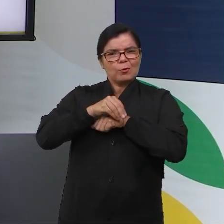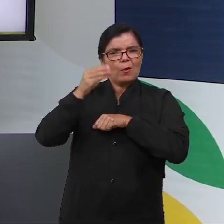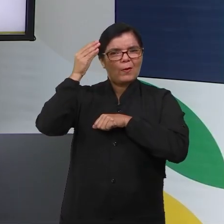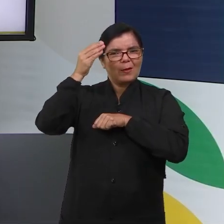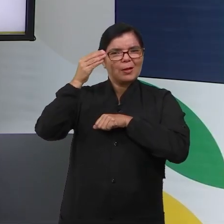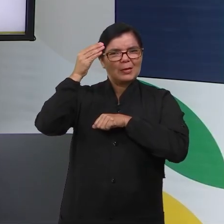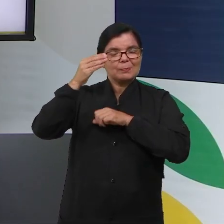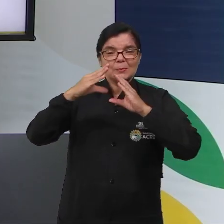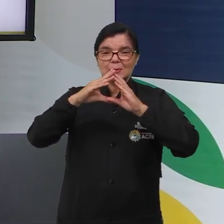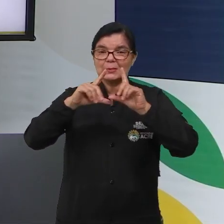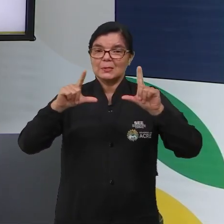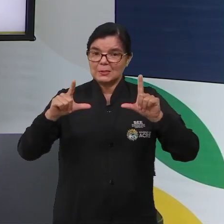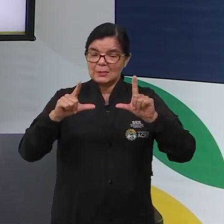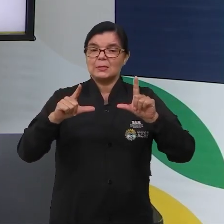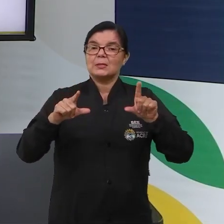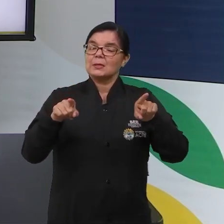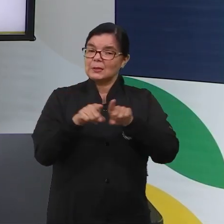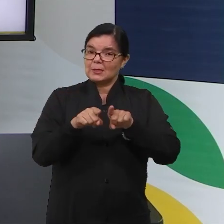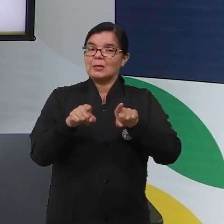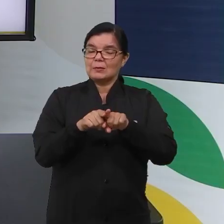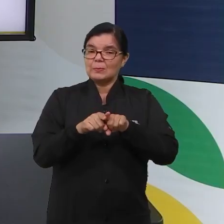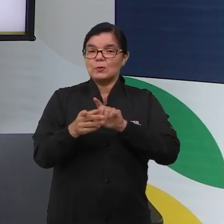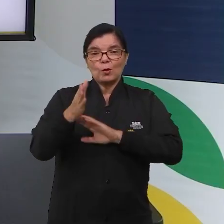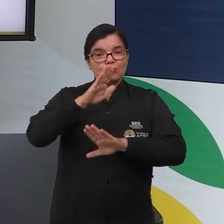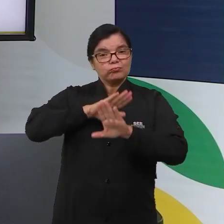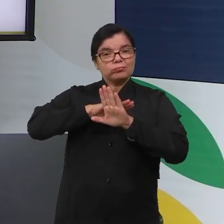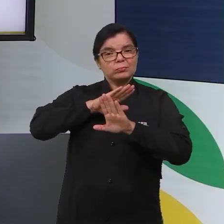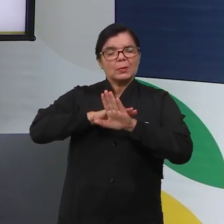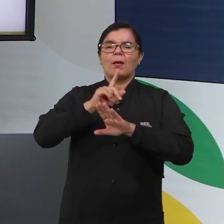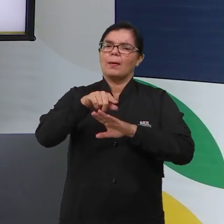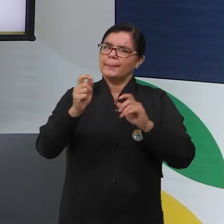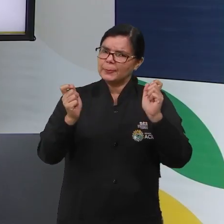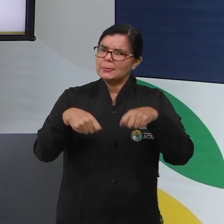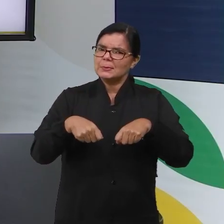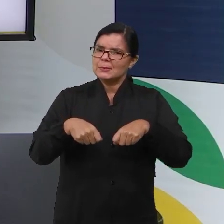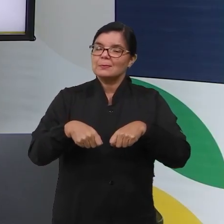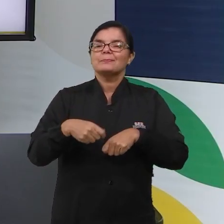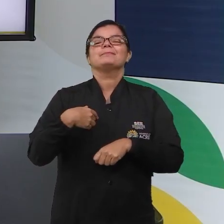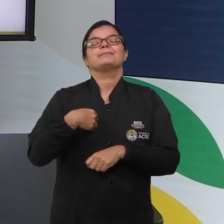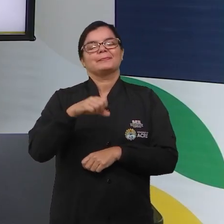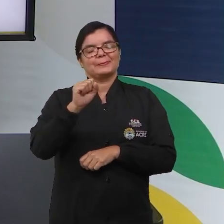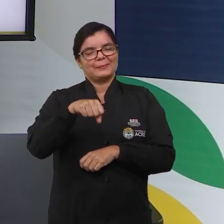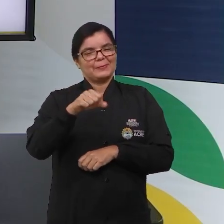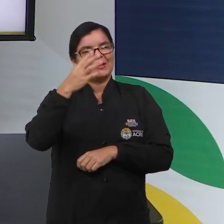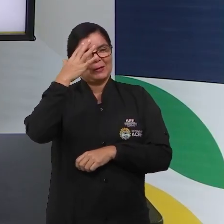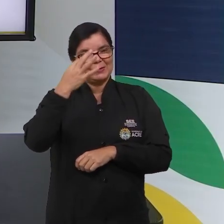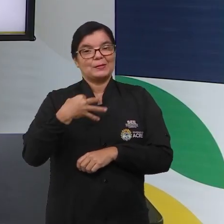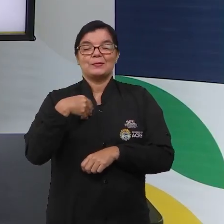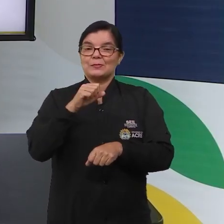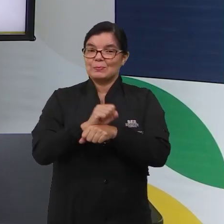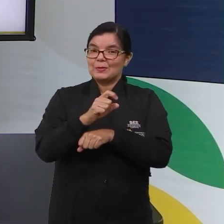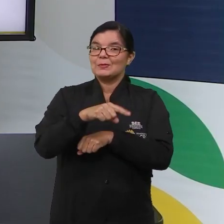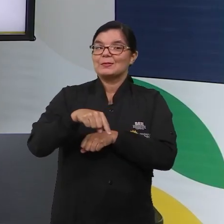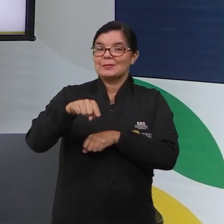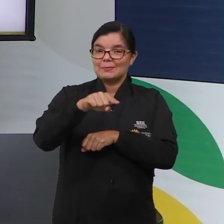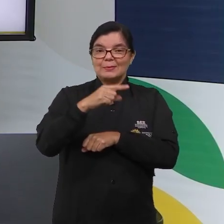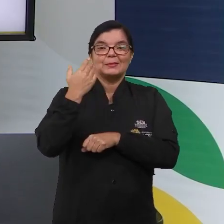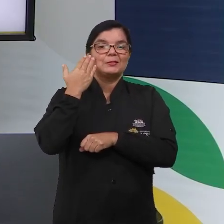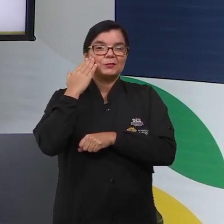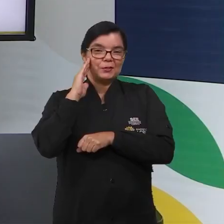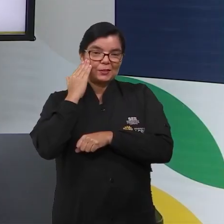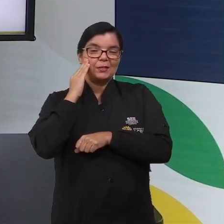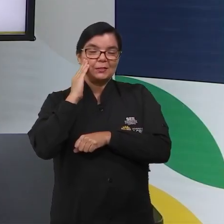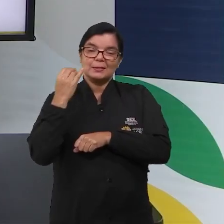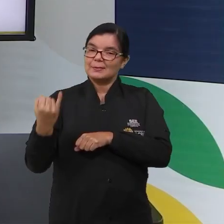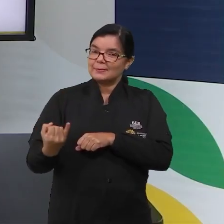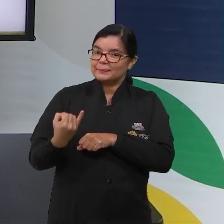conhecimentos explícitos e até mesmo implícitos, é possível? Com certeza, eu espero que você tenha